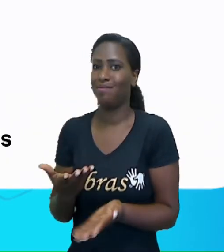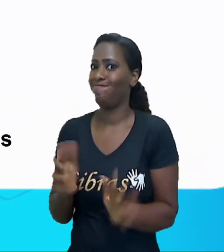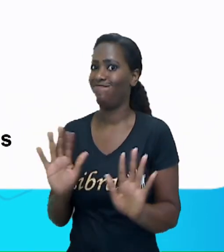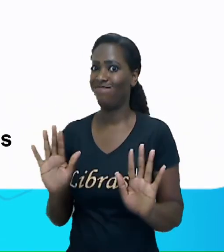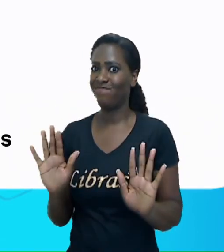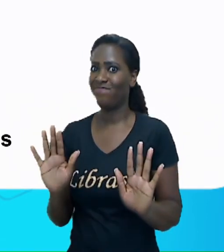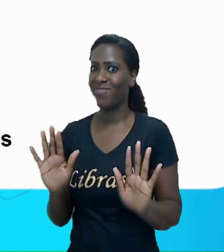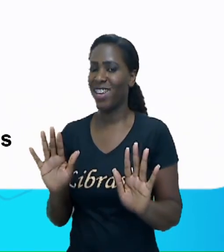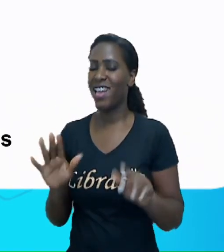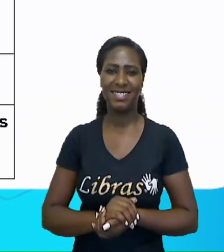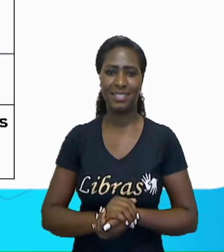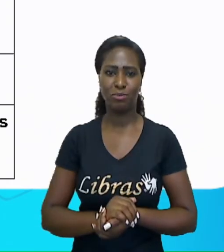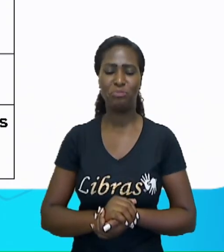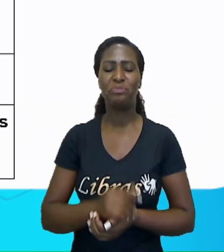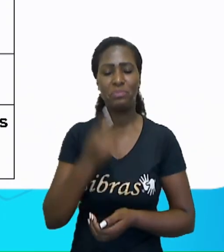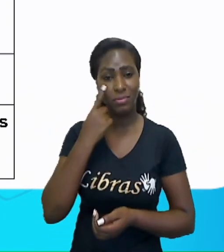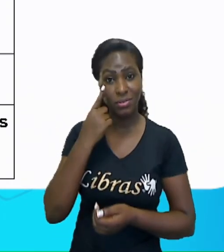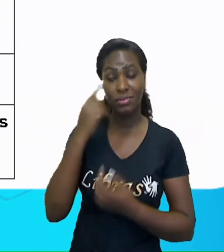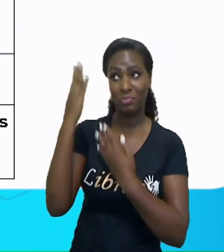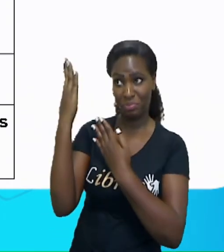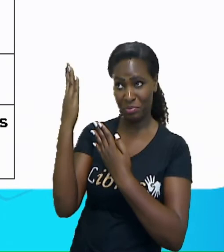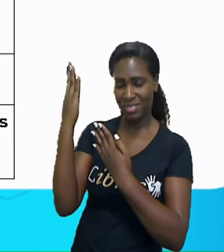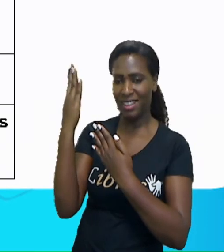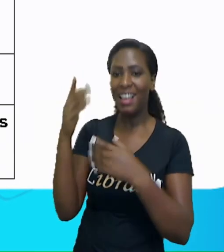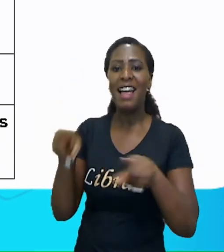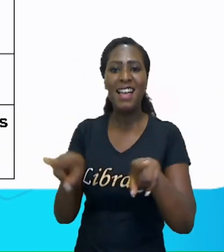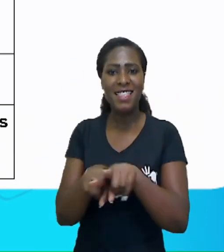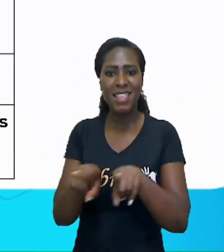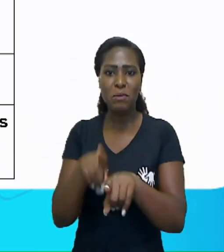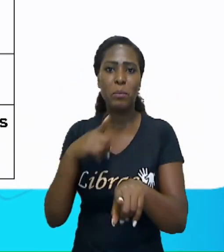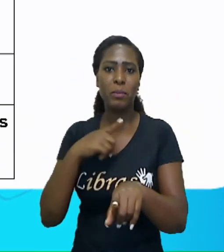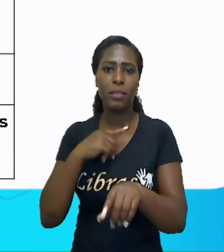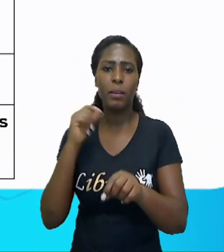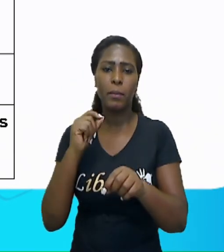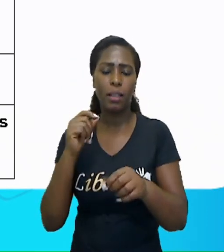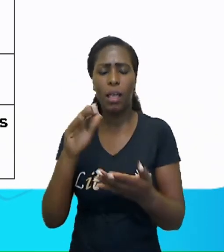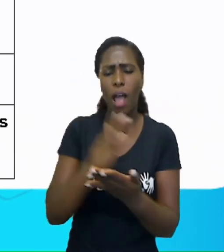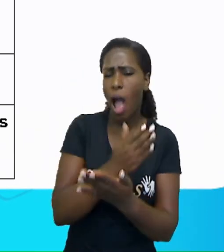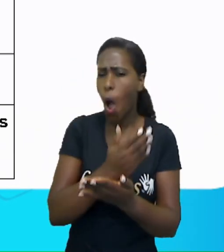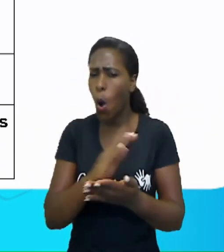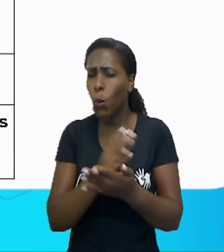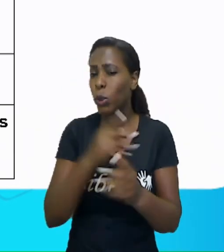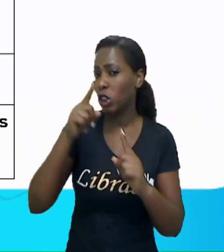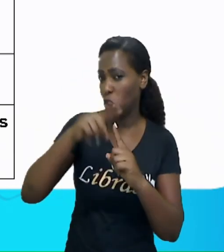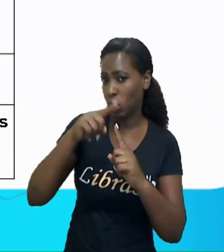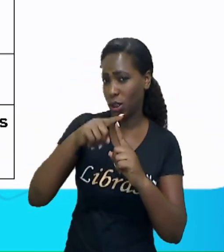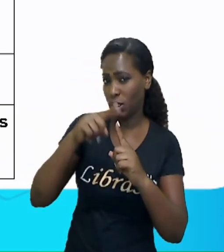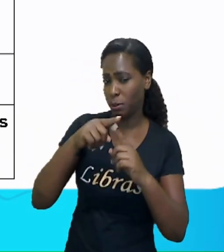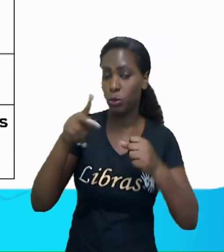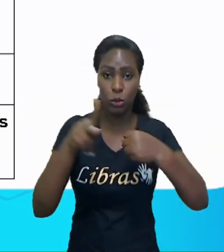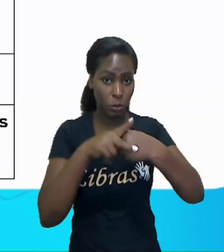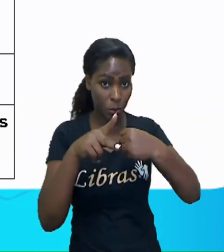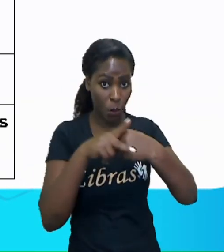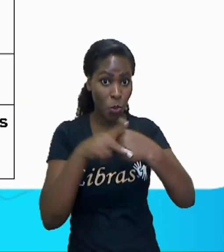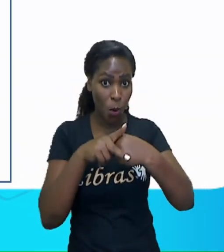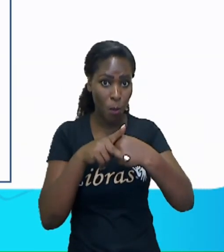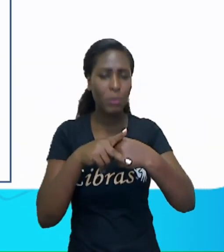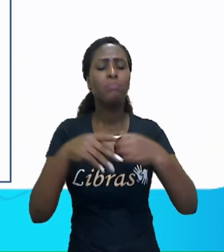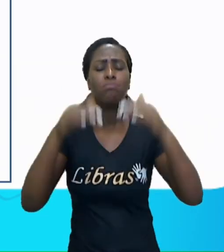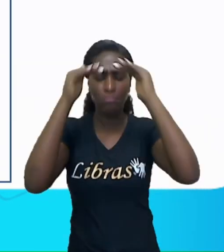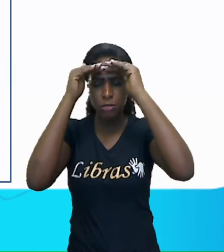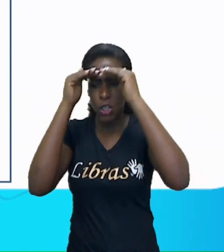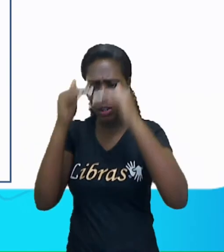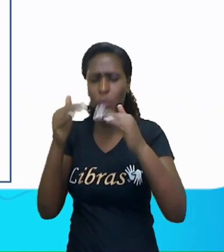uma insegurança. Aqui também temos mais alguns pronomes de tratamento, destinado também às